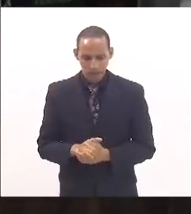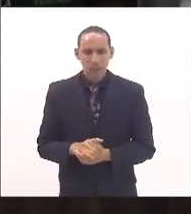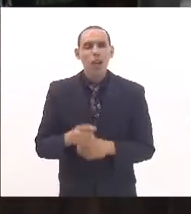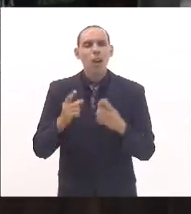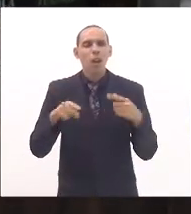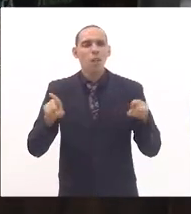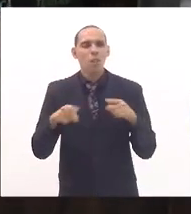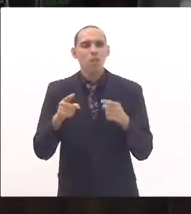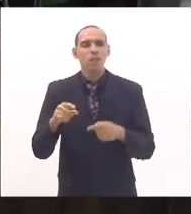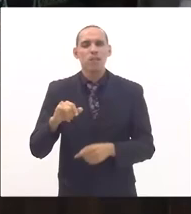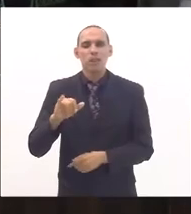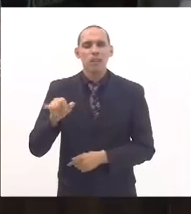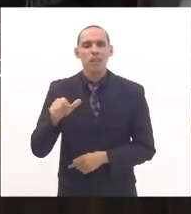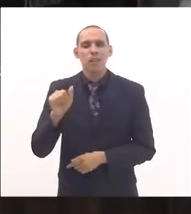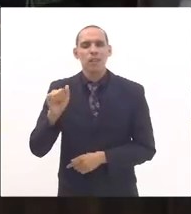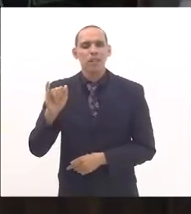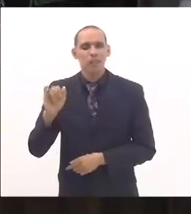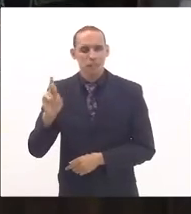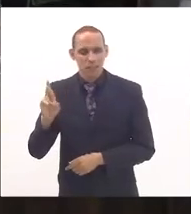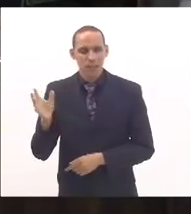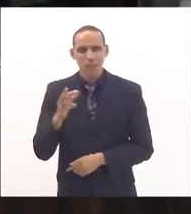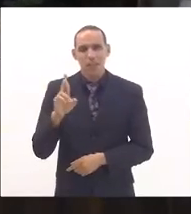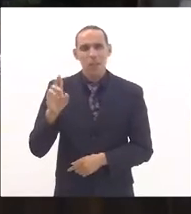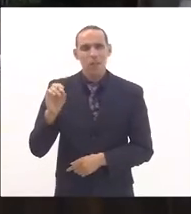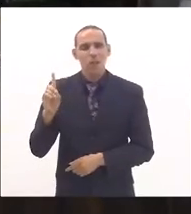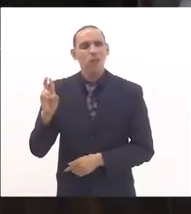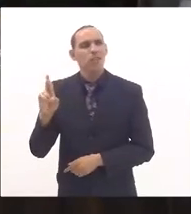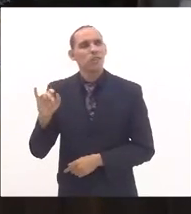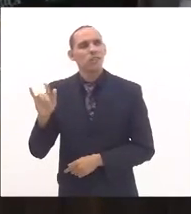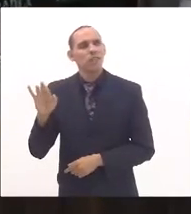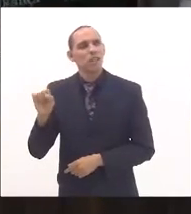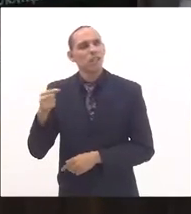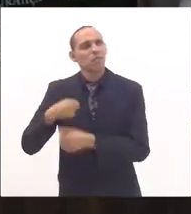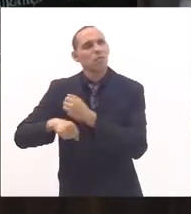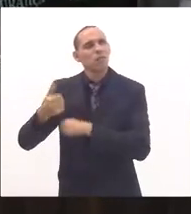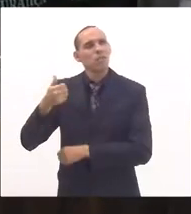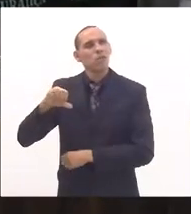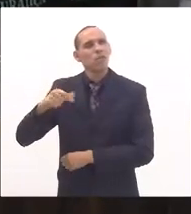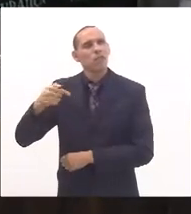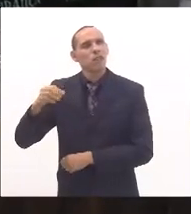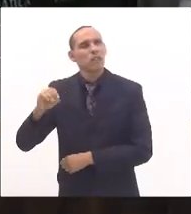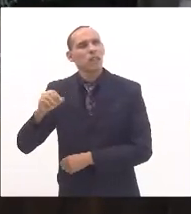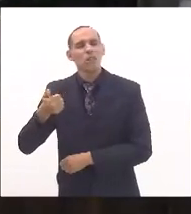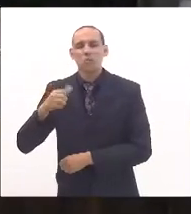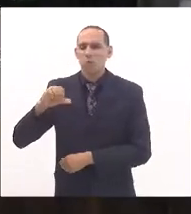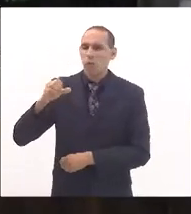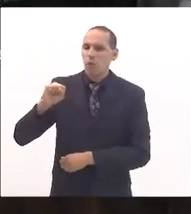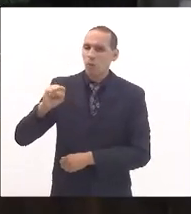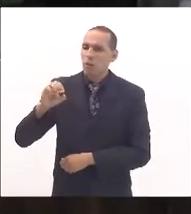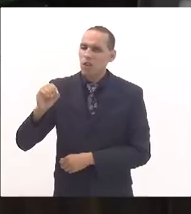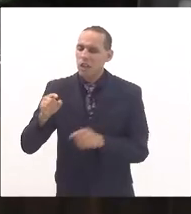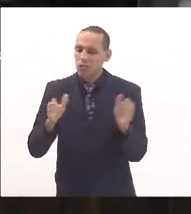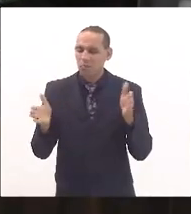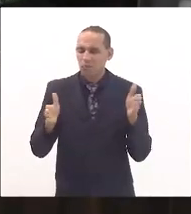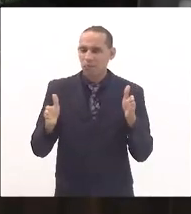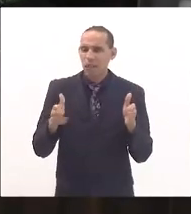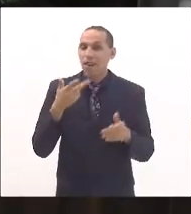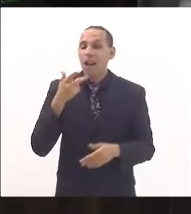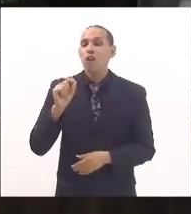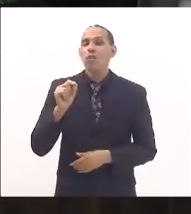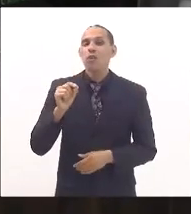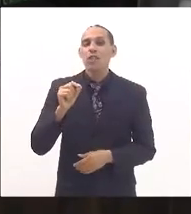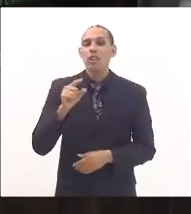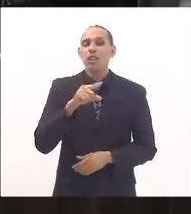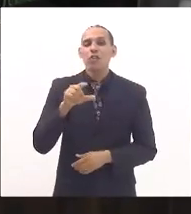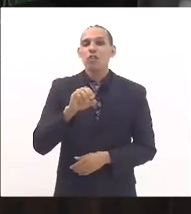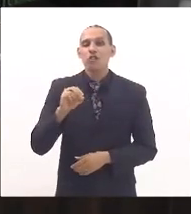Jair Rodrigues gravou, talvez na década de 70 para 80. E diz assim: quem sai da Zona